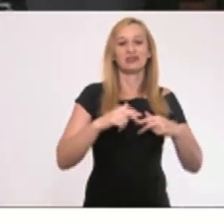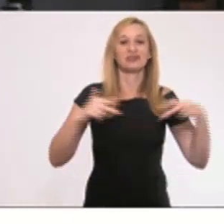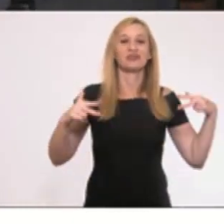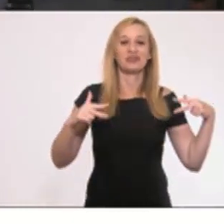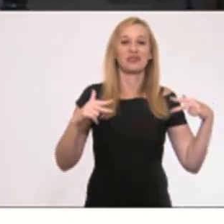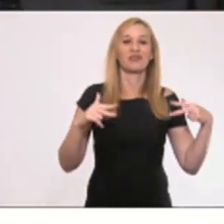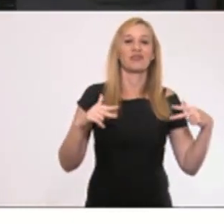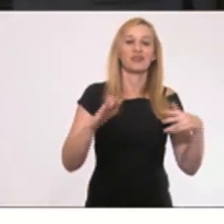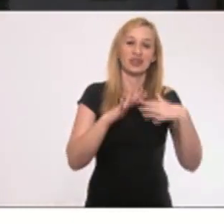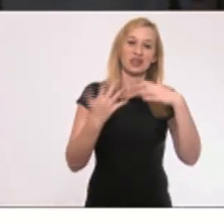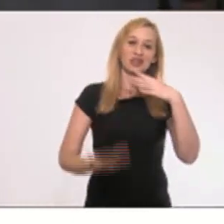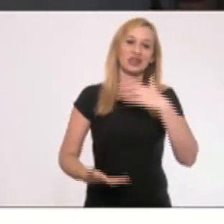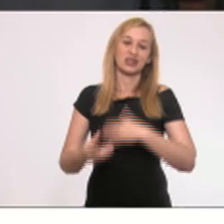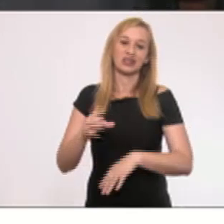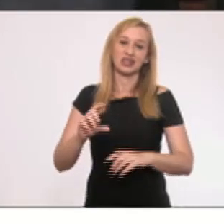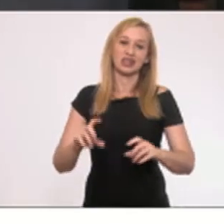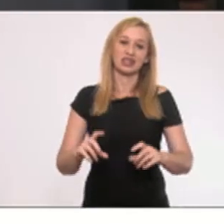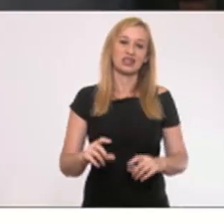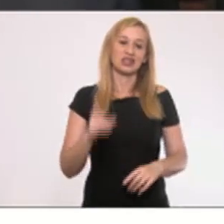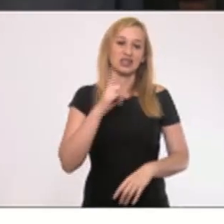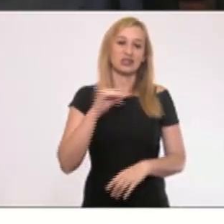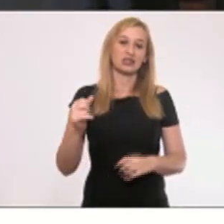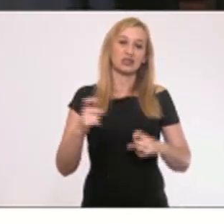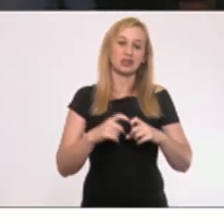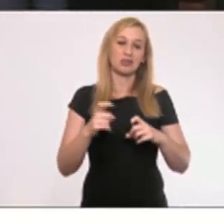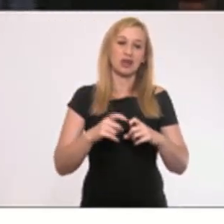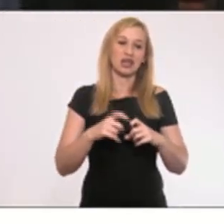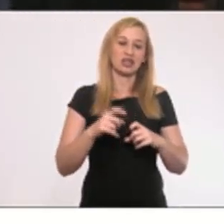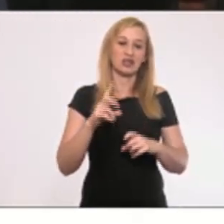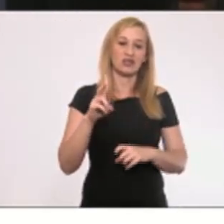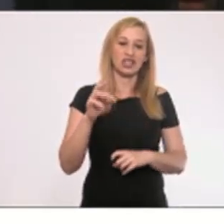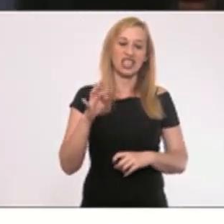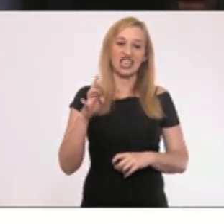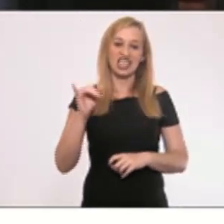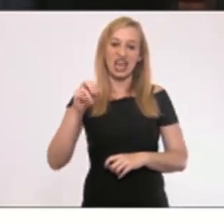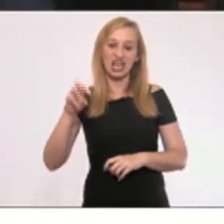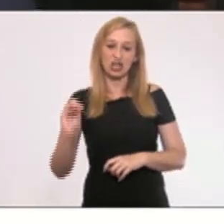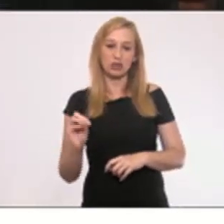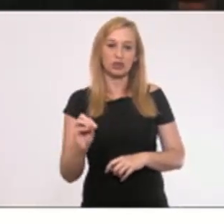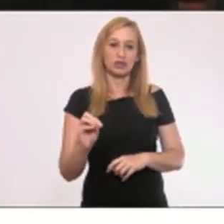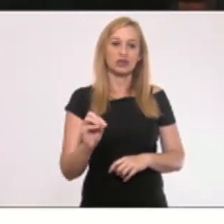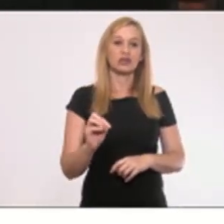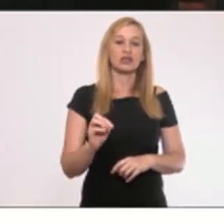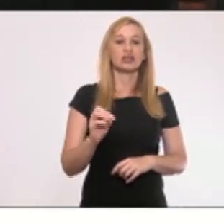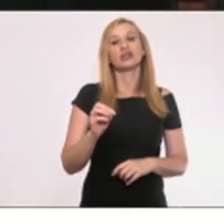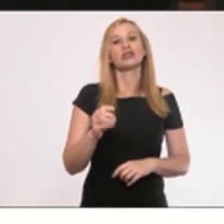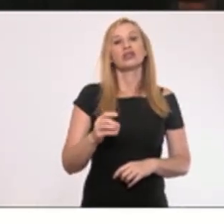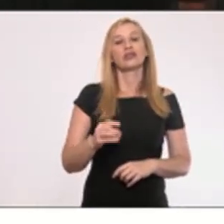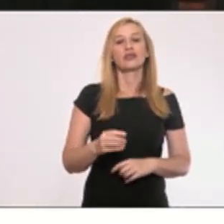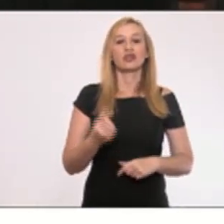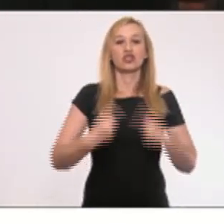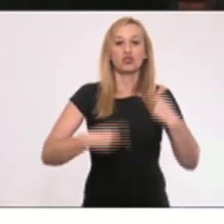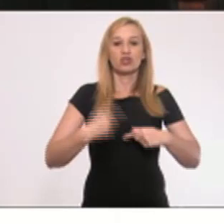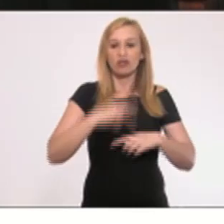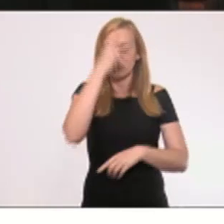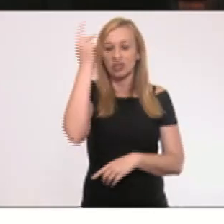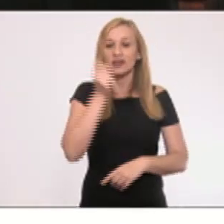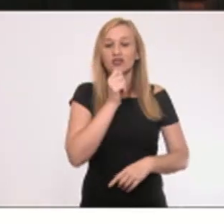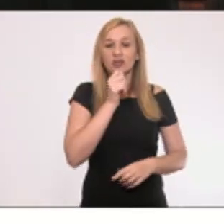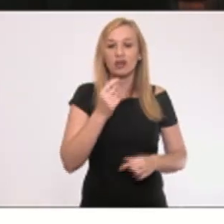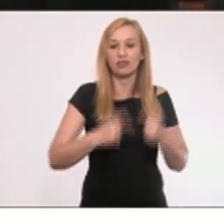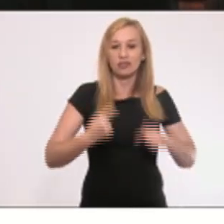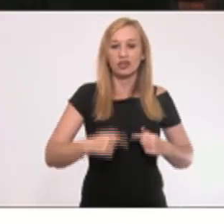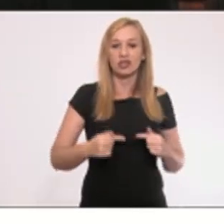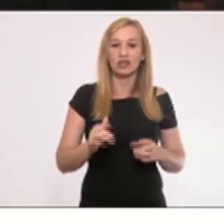para a realização de sessão solene em homenagem do dia do médico veterinário. Parecido da mesa diretora, favorável, relator Márcio Canella. Em discussão, não havendo quem queira discutir, encerrada